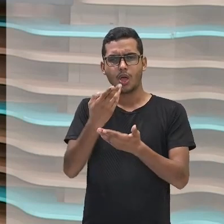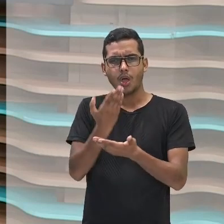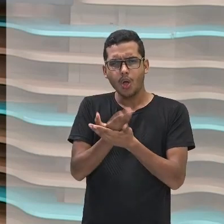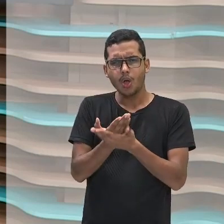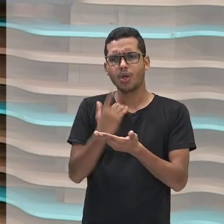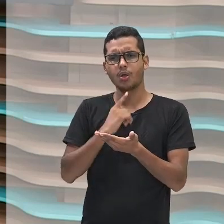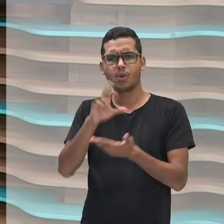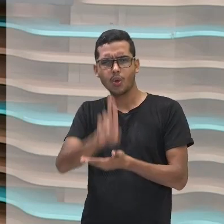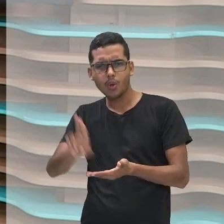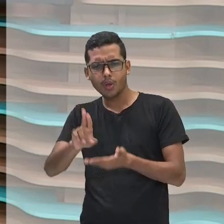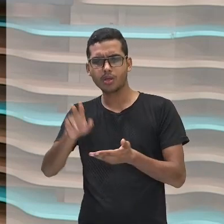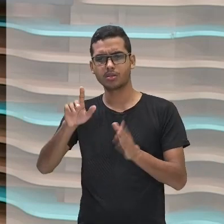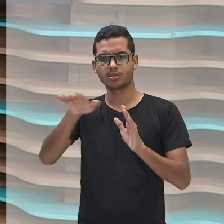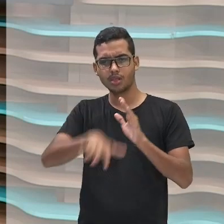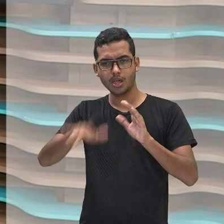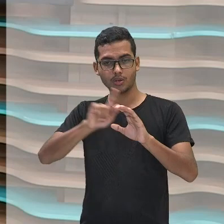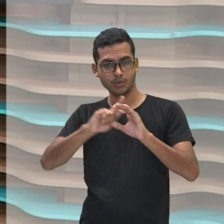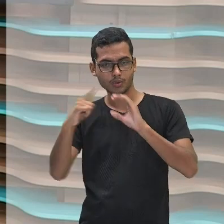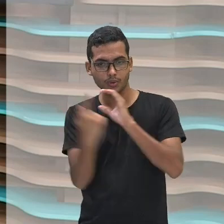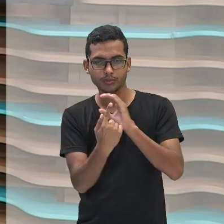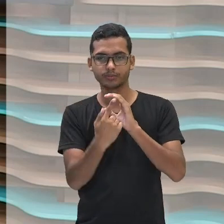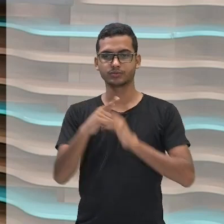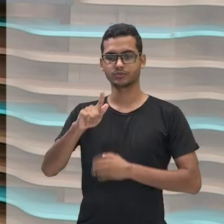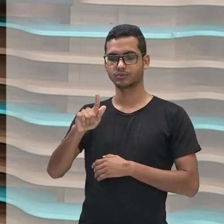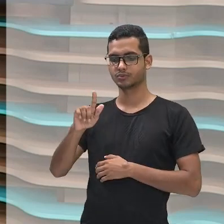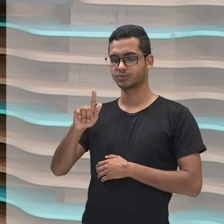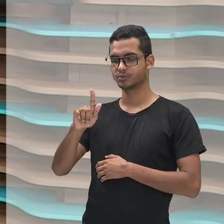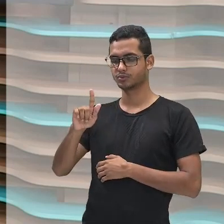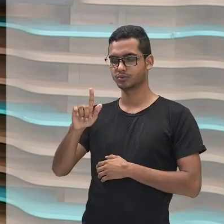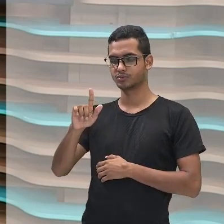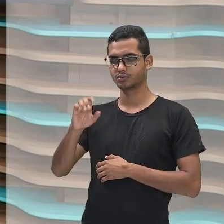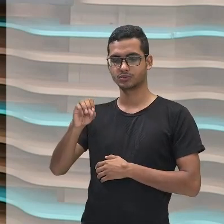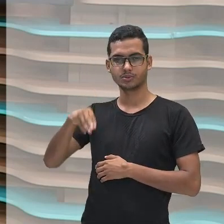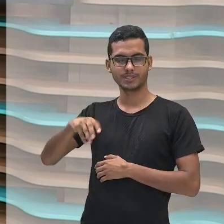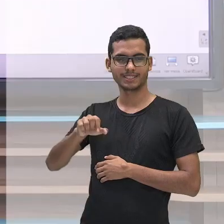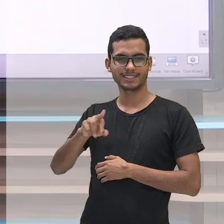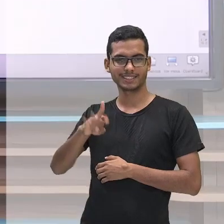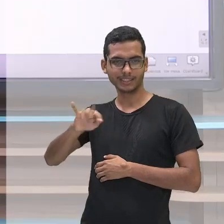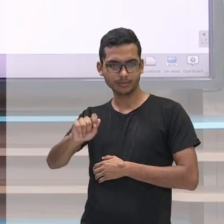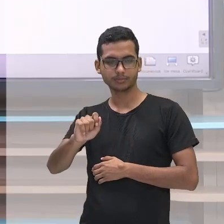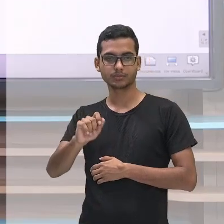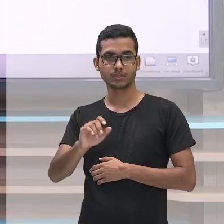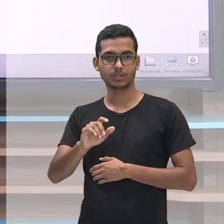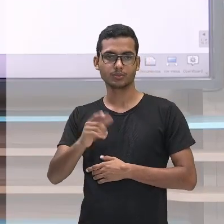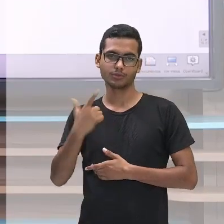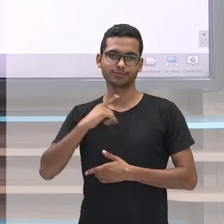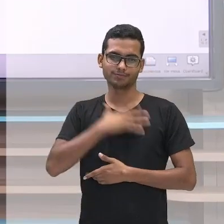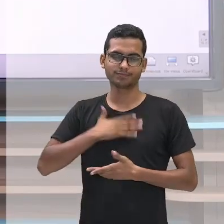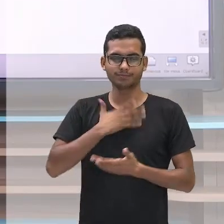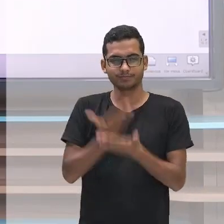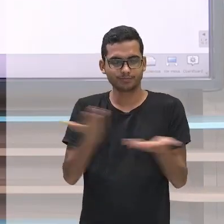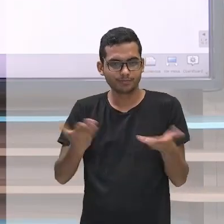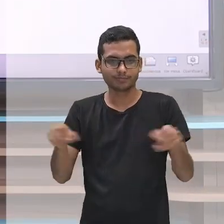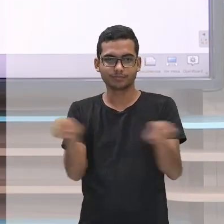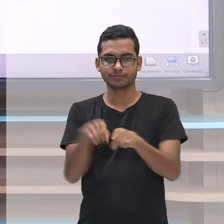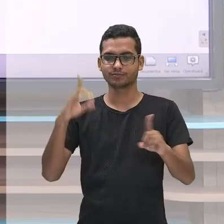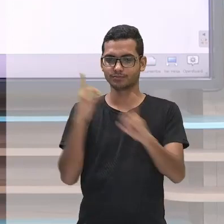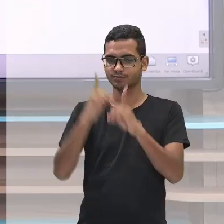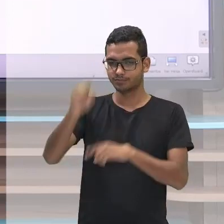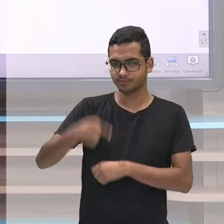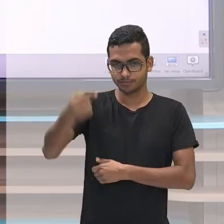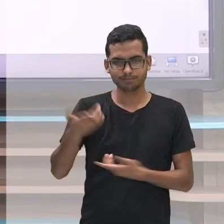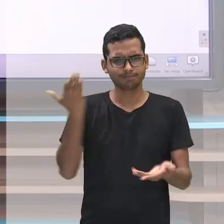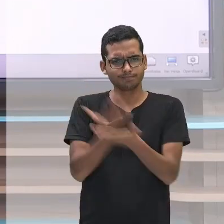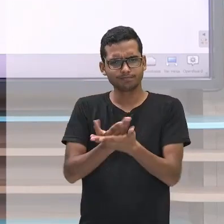Então, espero que vocês tenham entendido um pouco mais das médias e até a próxima. Muito bem, então a gente teve aí uma pequena aula